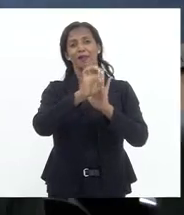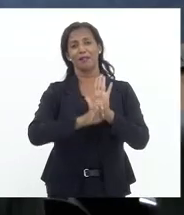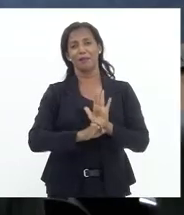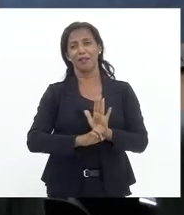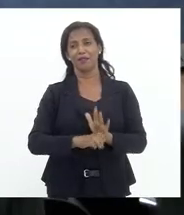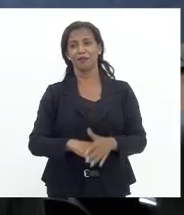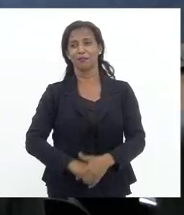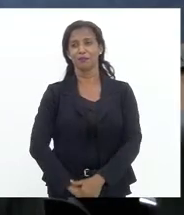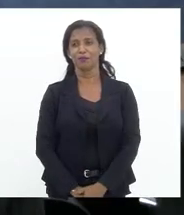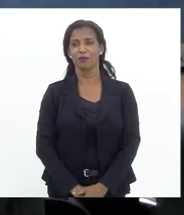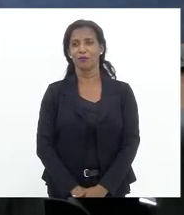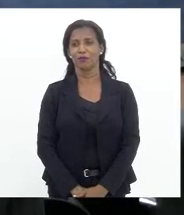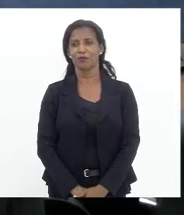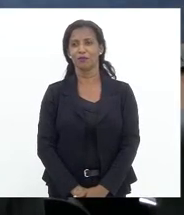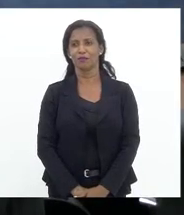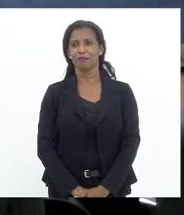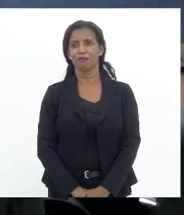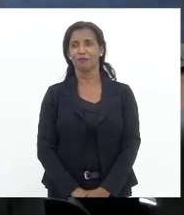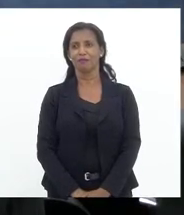presidente.